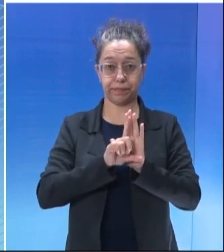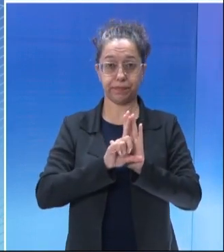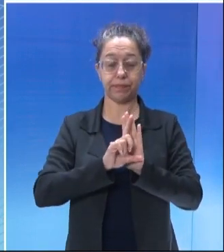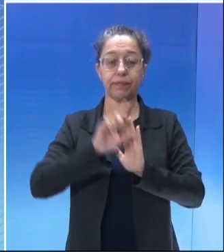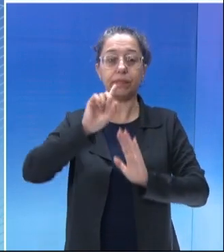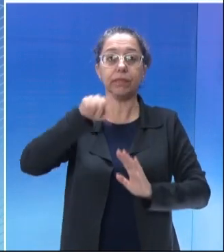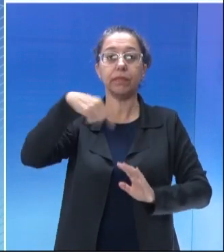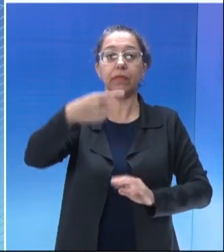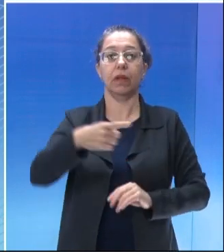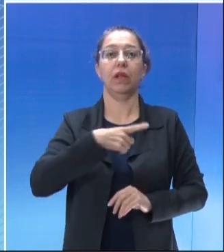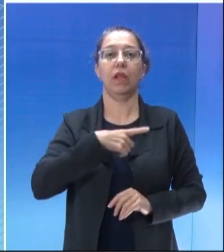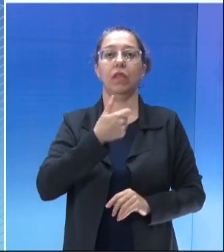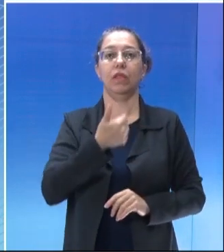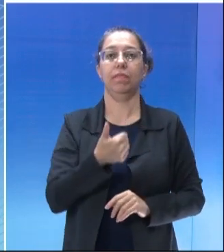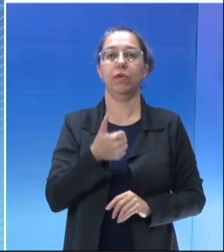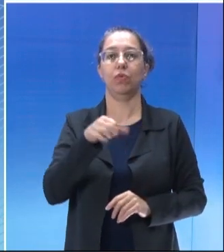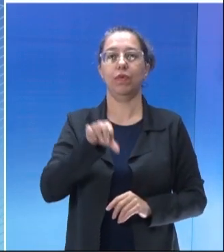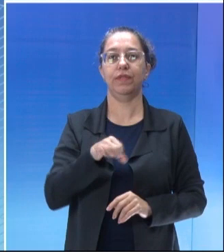relacionadas. Em